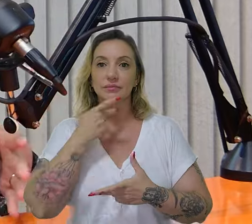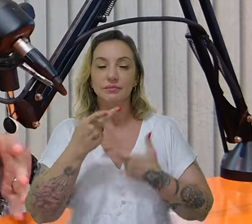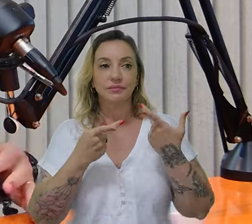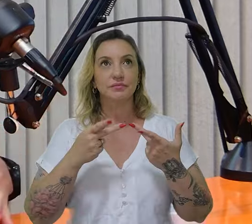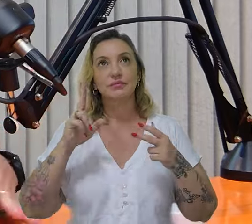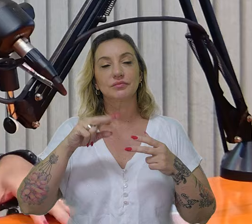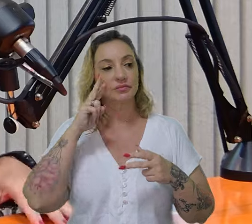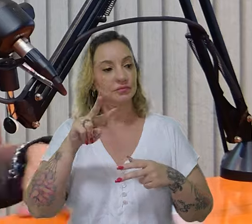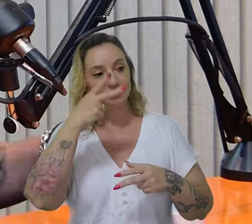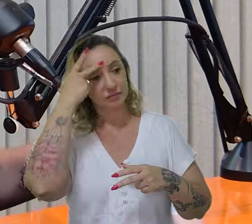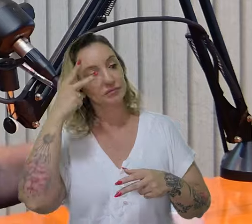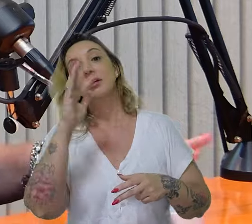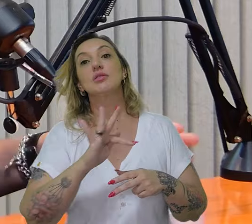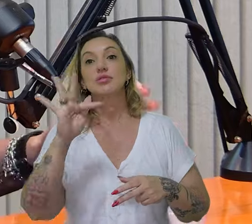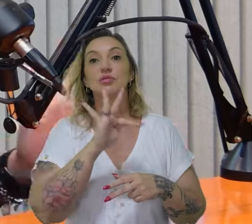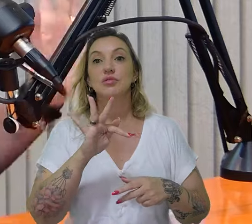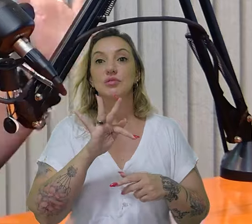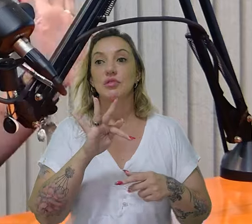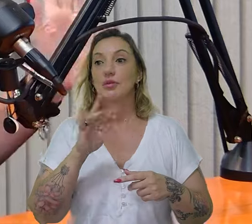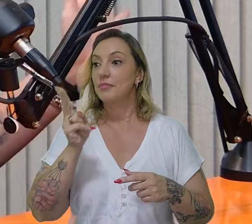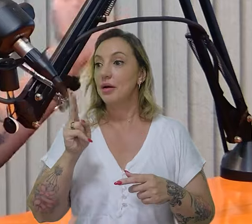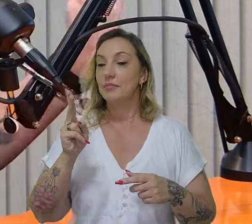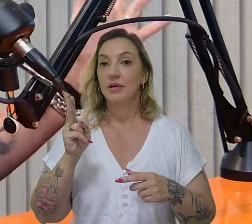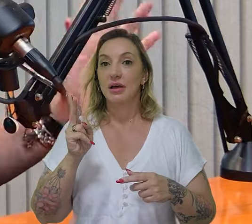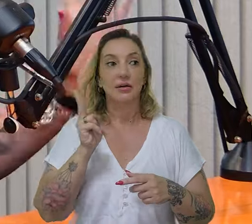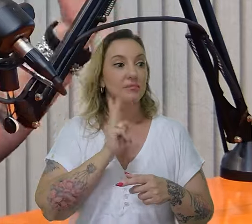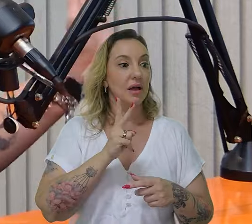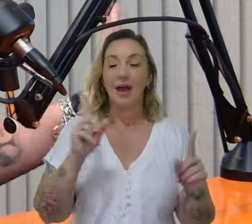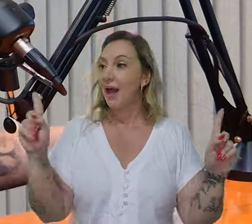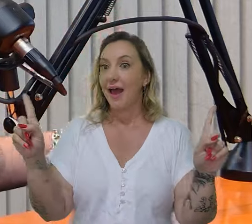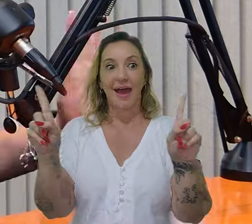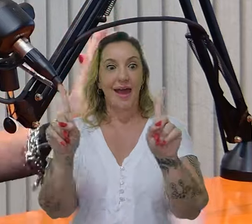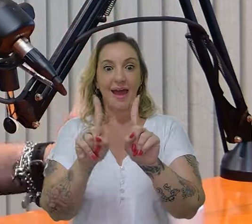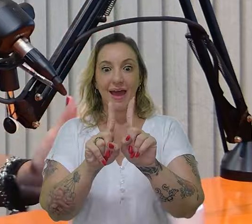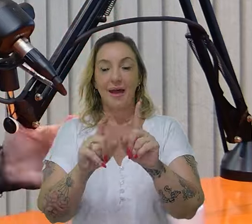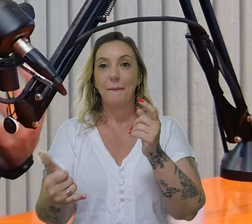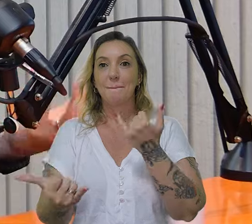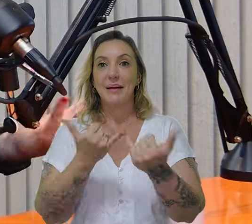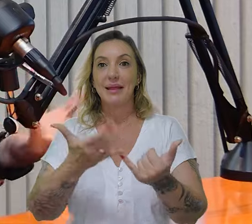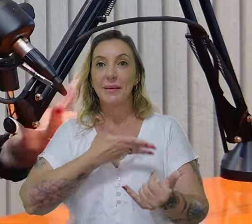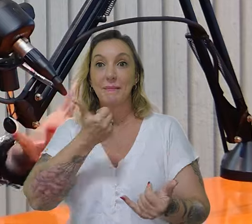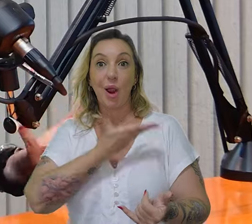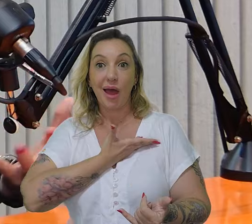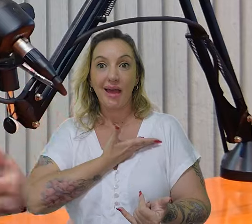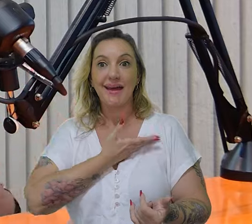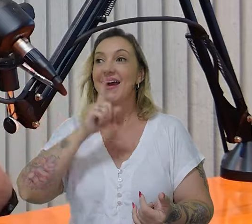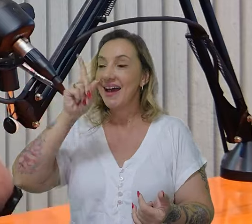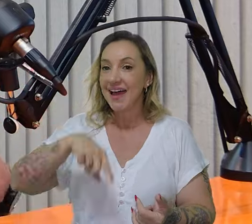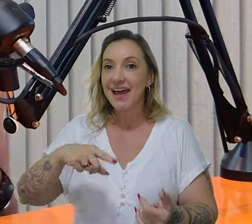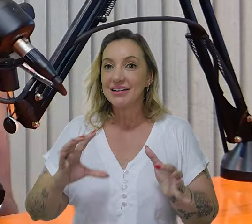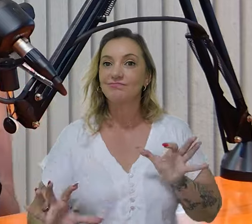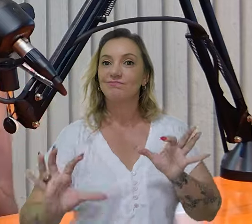nunca viu a pessoa e a pessoa est Dona ful seio você est Dona ful seio ah Nossa parece que é seu melhor am E é né a gente acaba